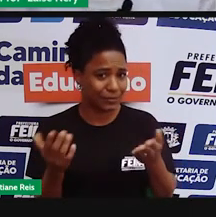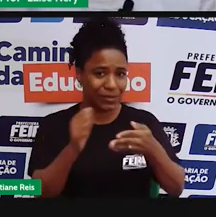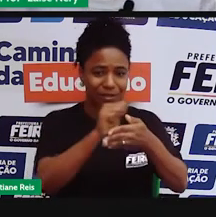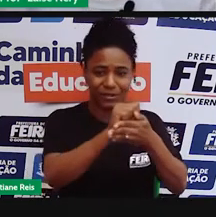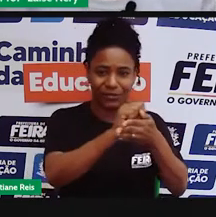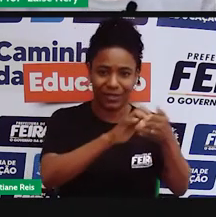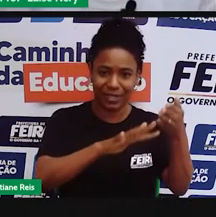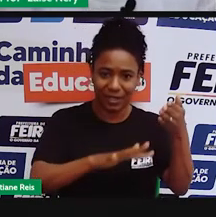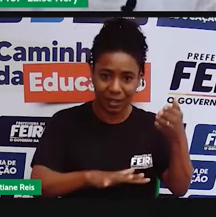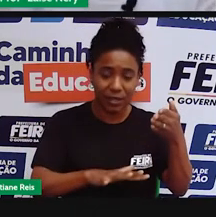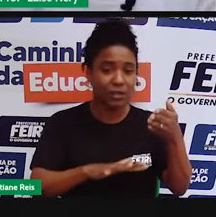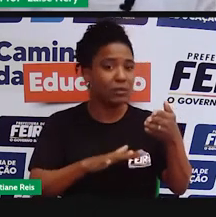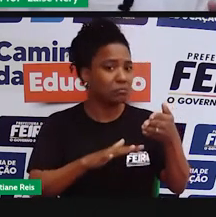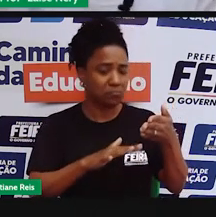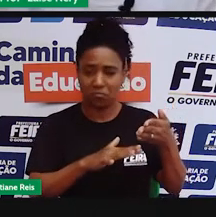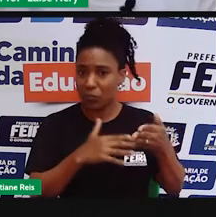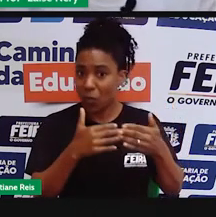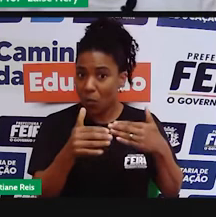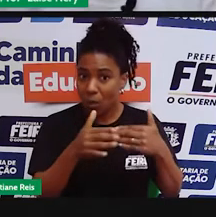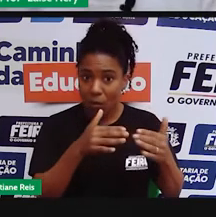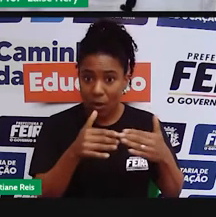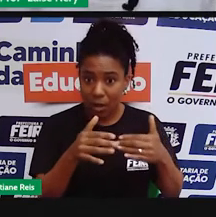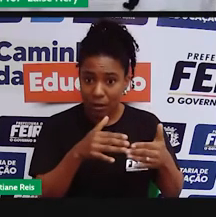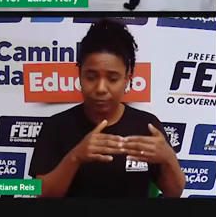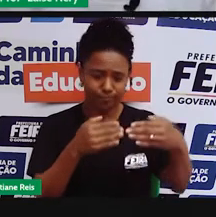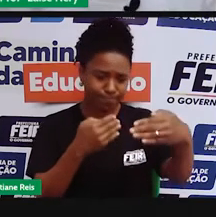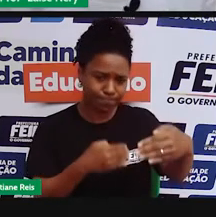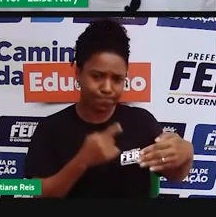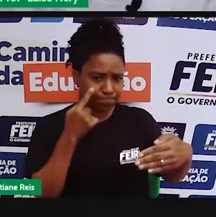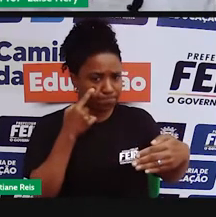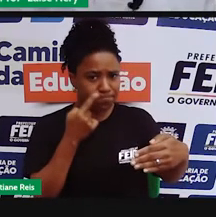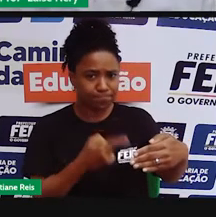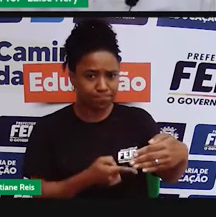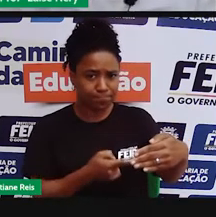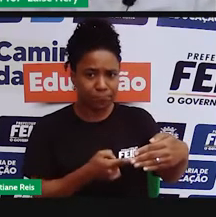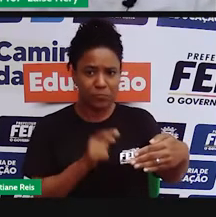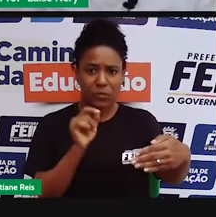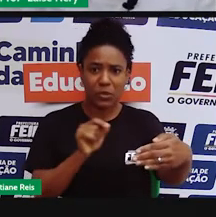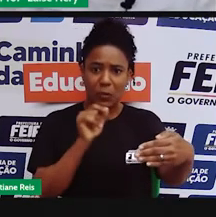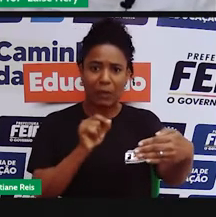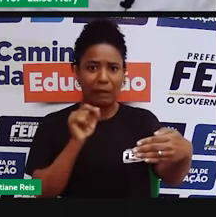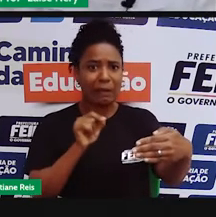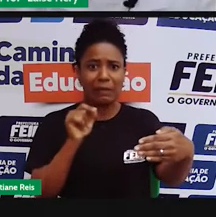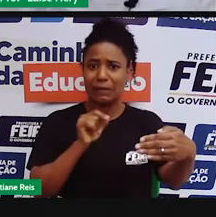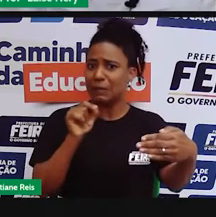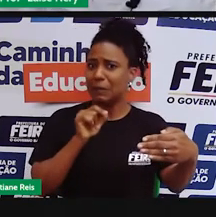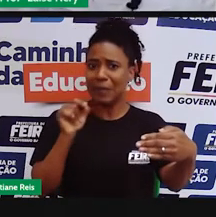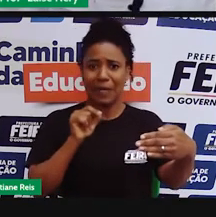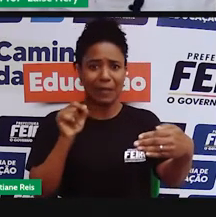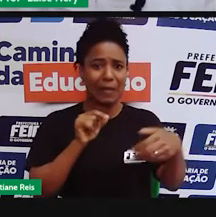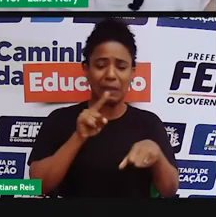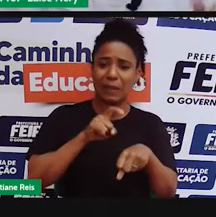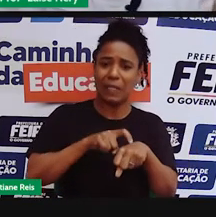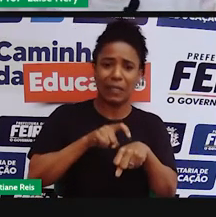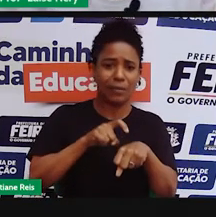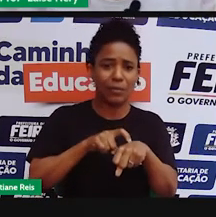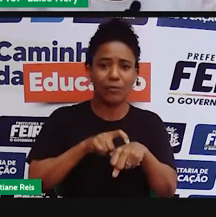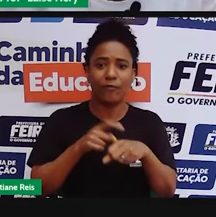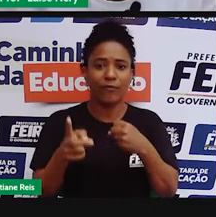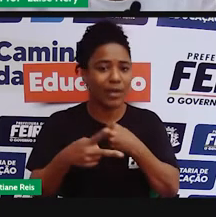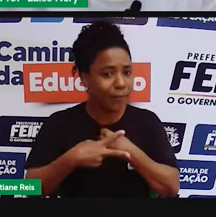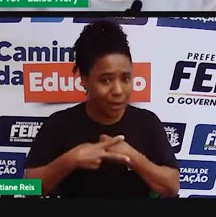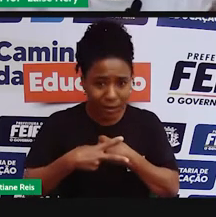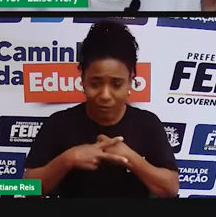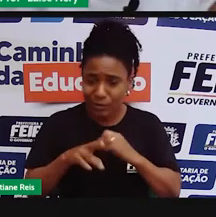num exercício, aí você já não vai mais ficar assustado. Ai, o que é isso, meu Deus? Tempos verbais? É só